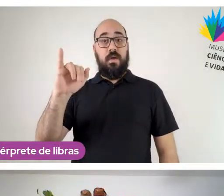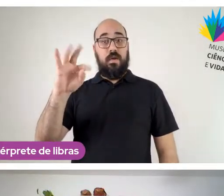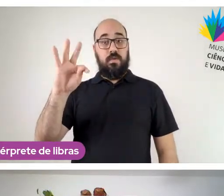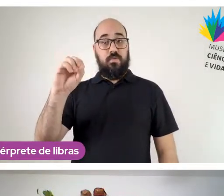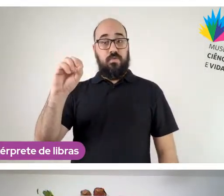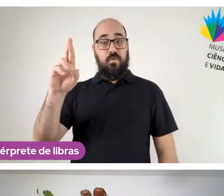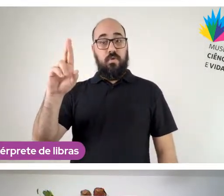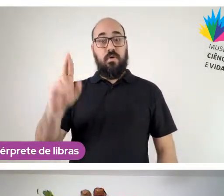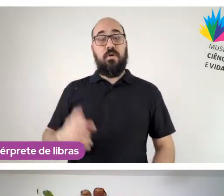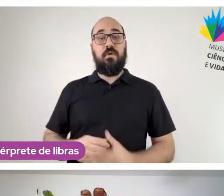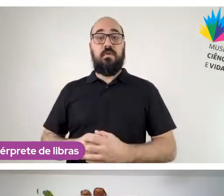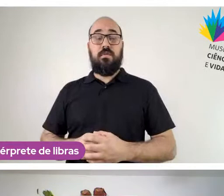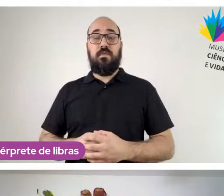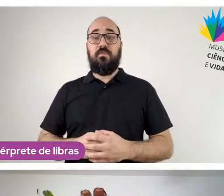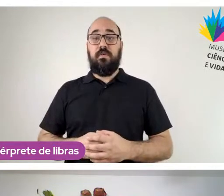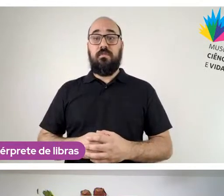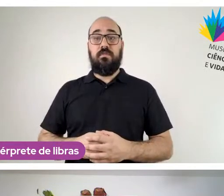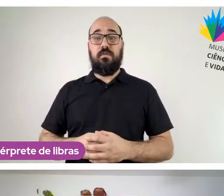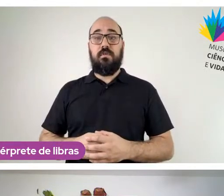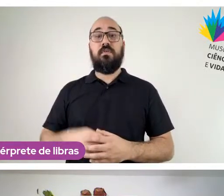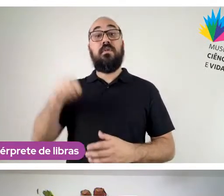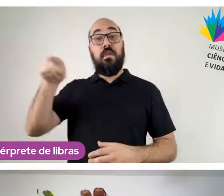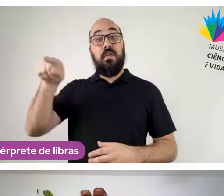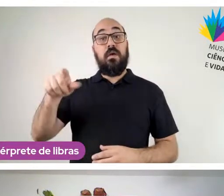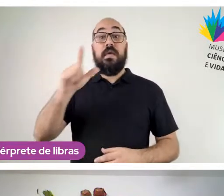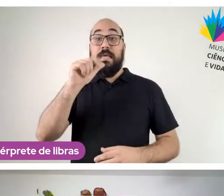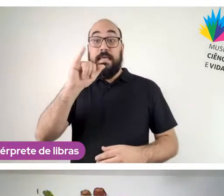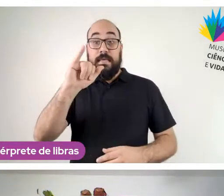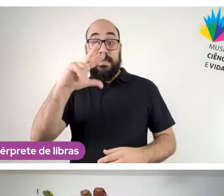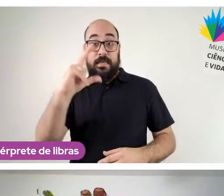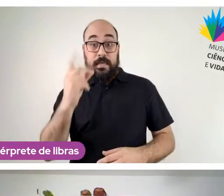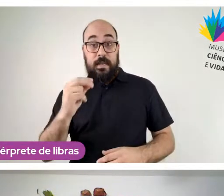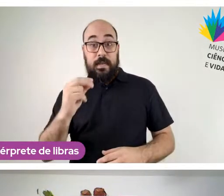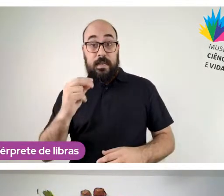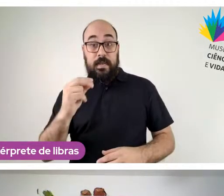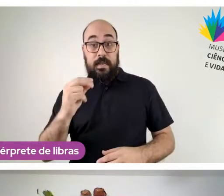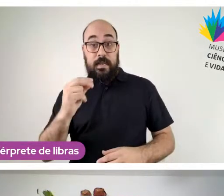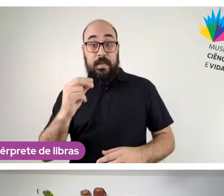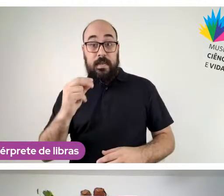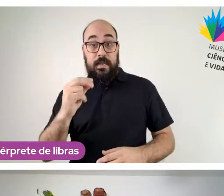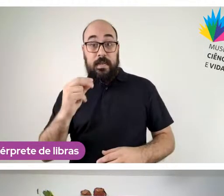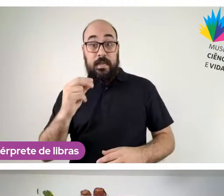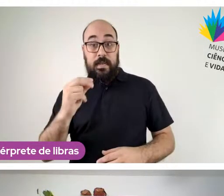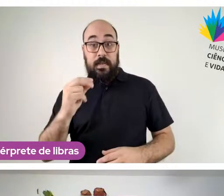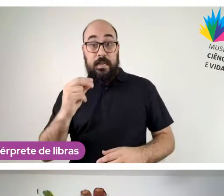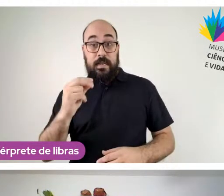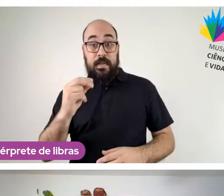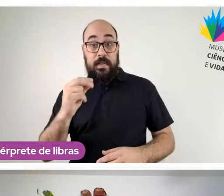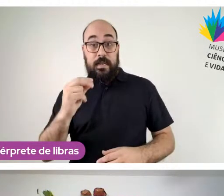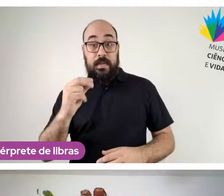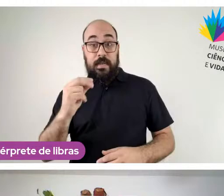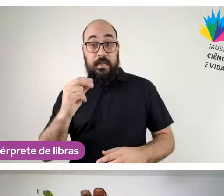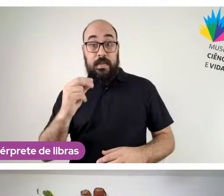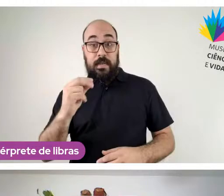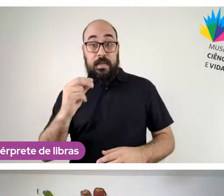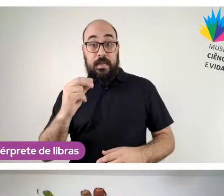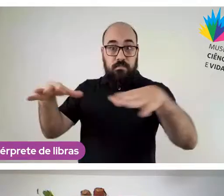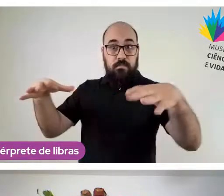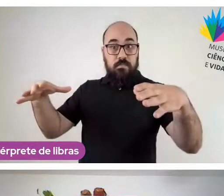na Ilha Grande, na Praia de Dois Rios, ele seja transformado numa espécie